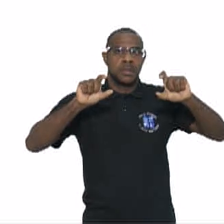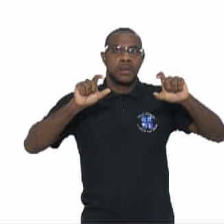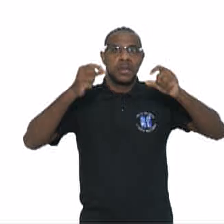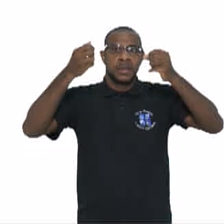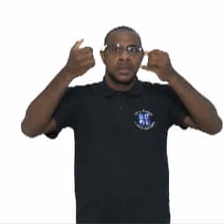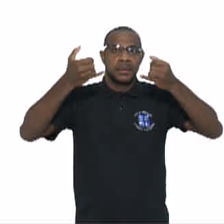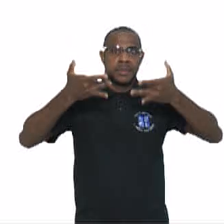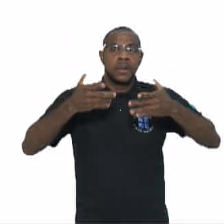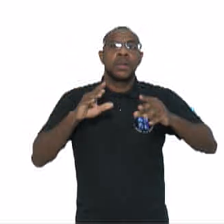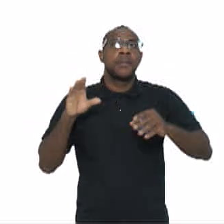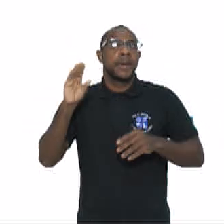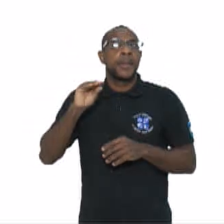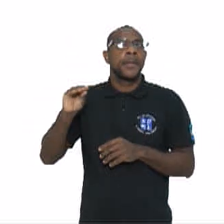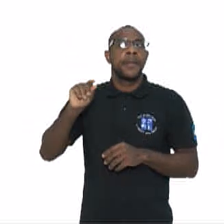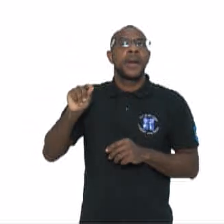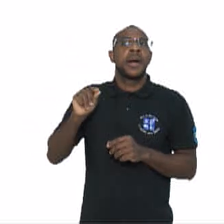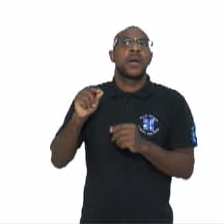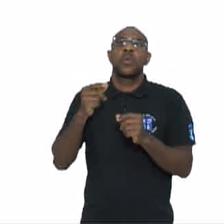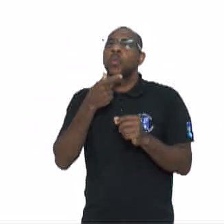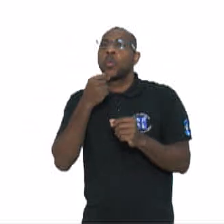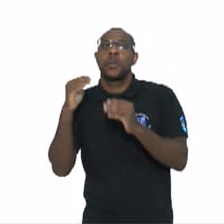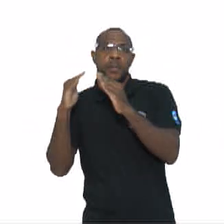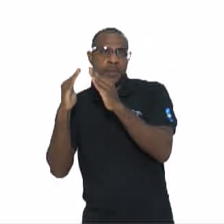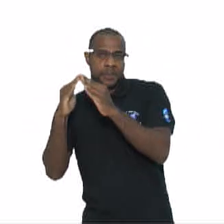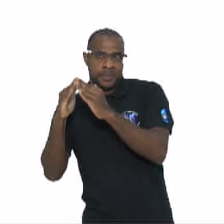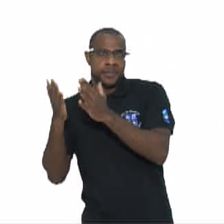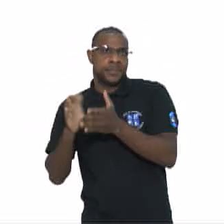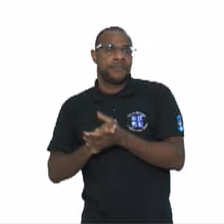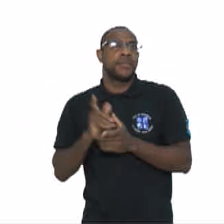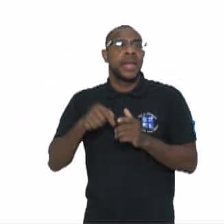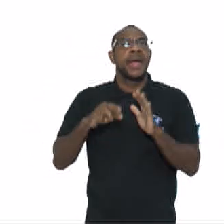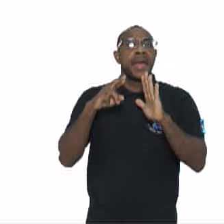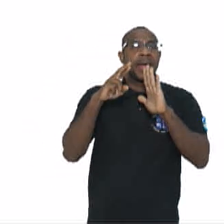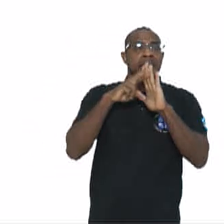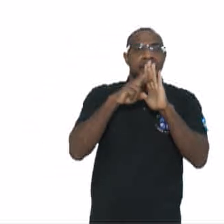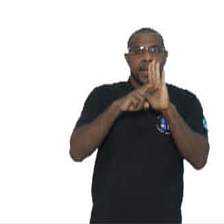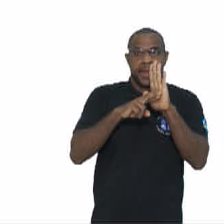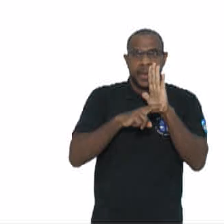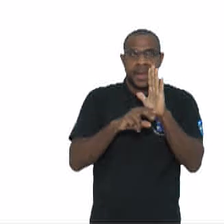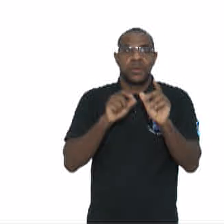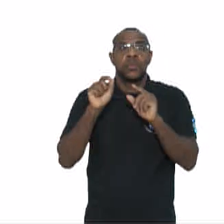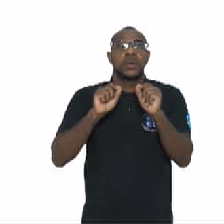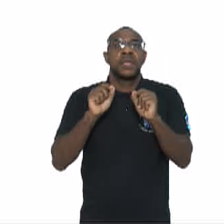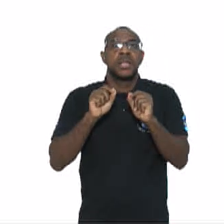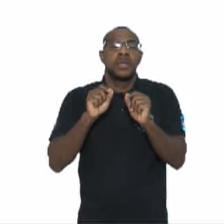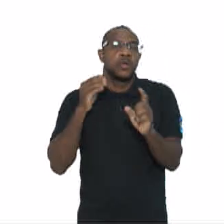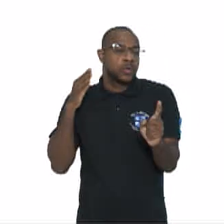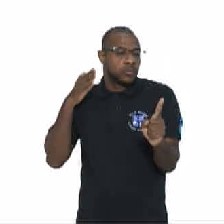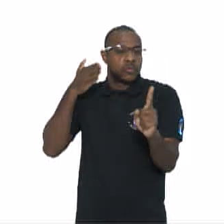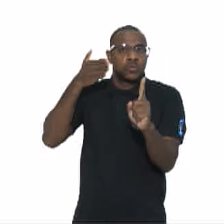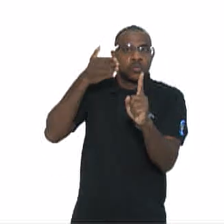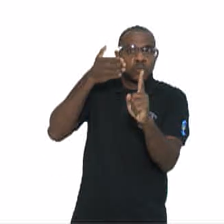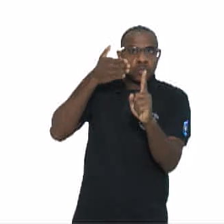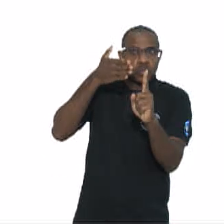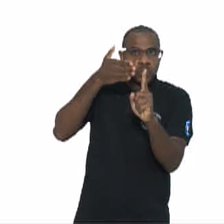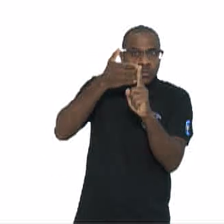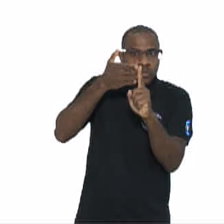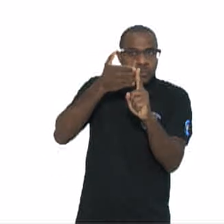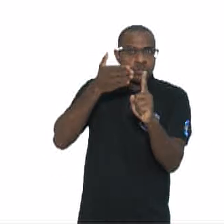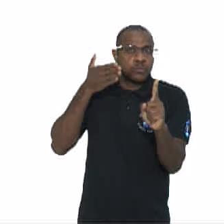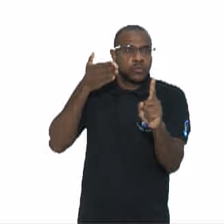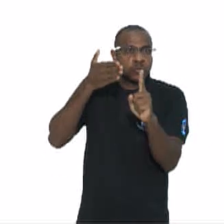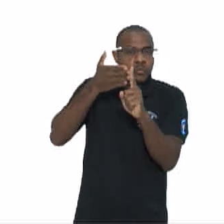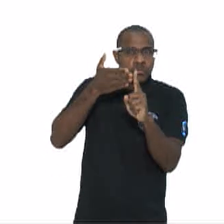de Melbourne. É regra, quando trazemos o discurso direto em um texto, que ele deve vir, né, ou entre